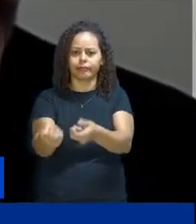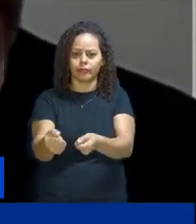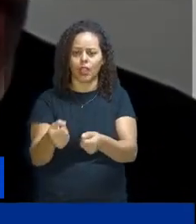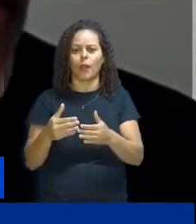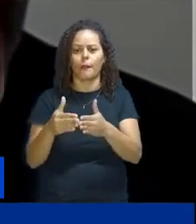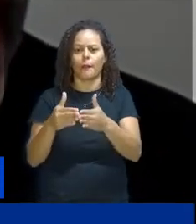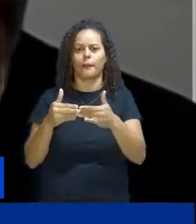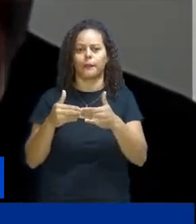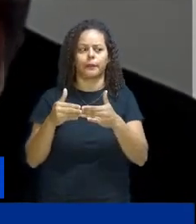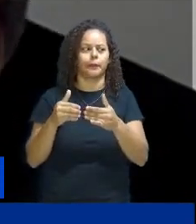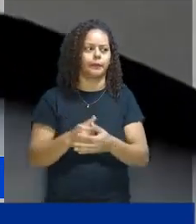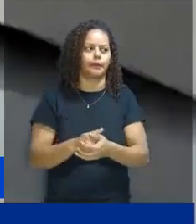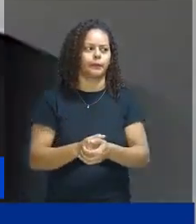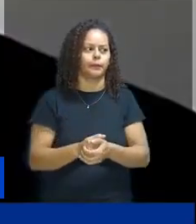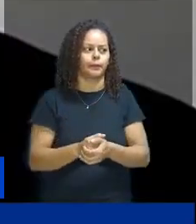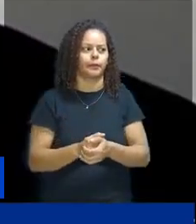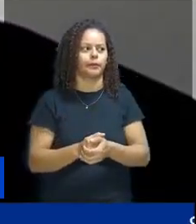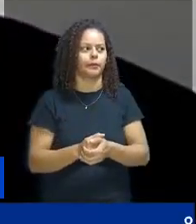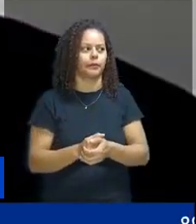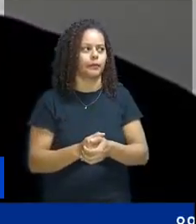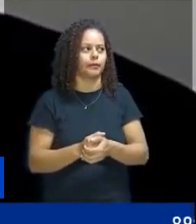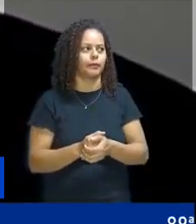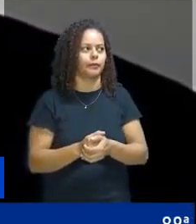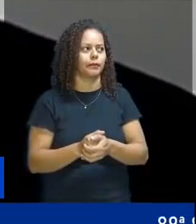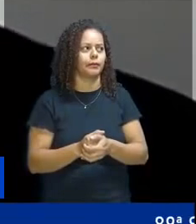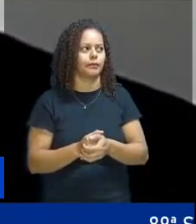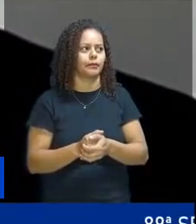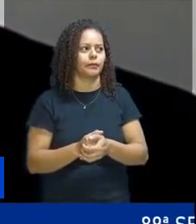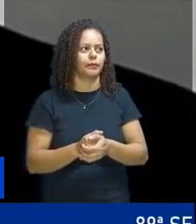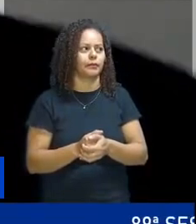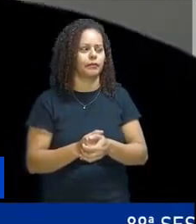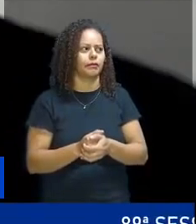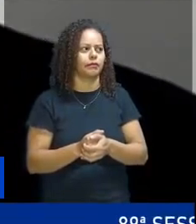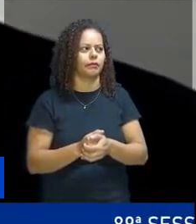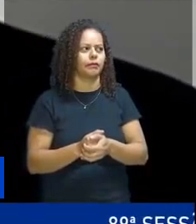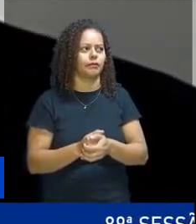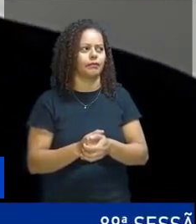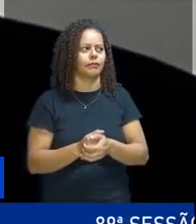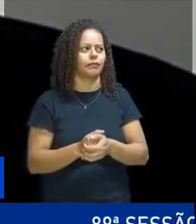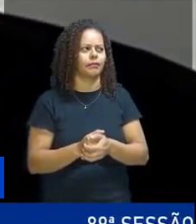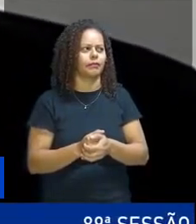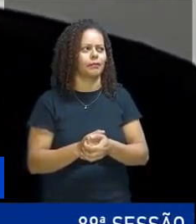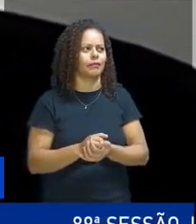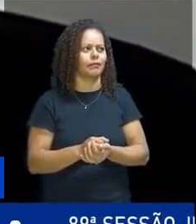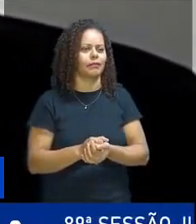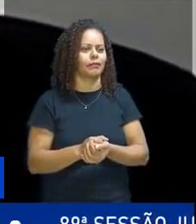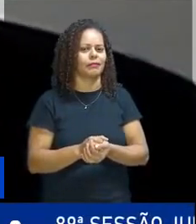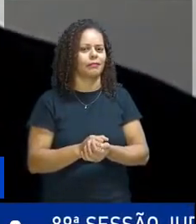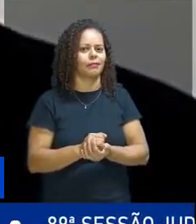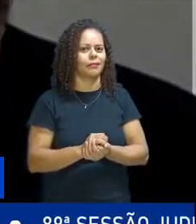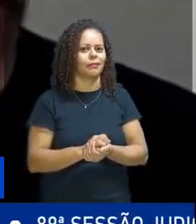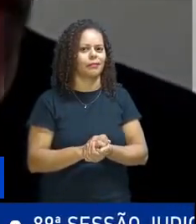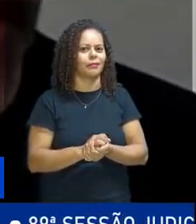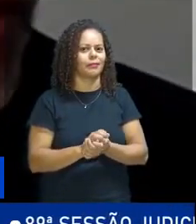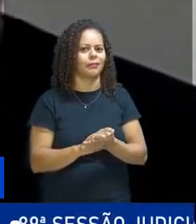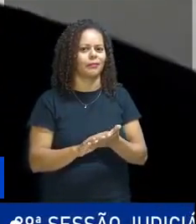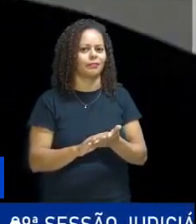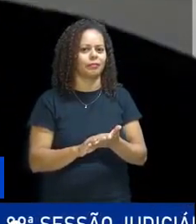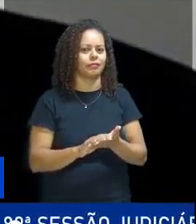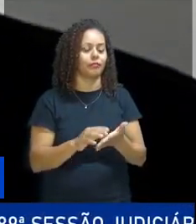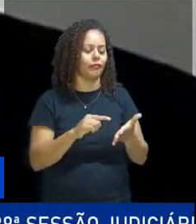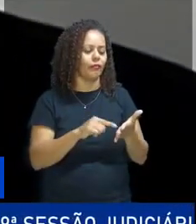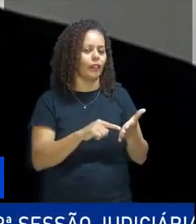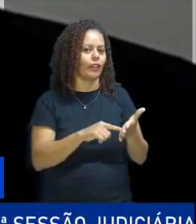do Diretório Estadual relativo ao exercício 2022, tá, de acordo com a sugestão, tá,